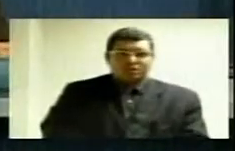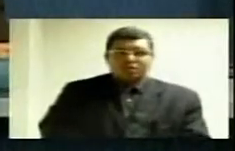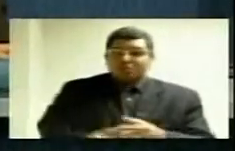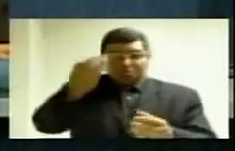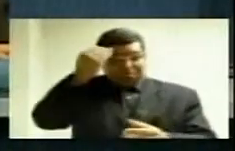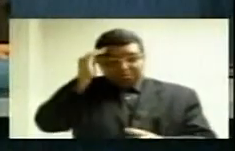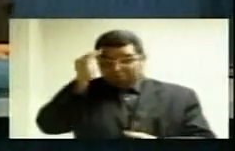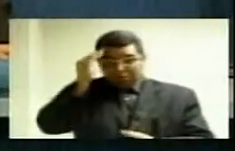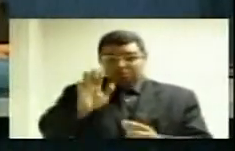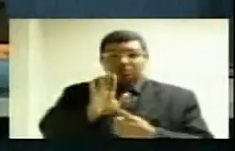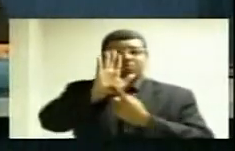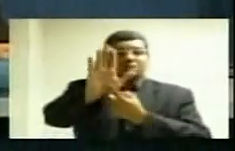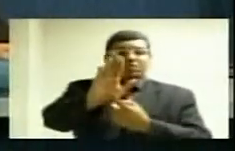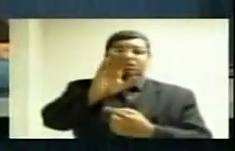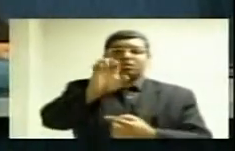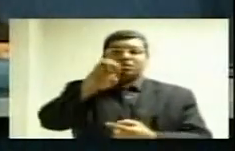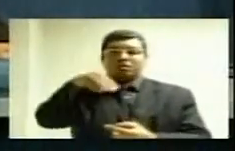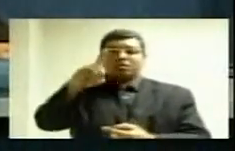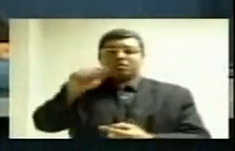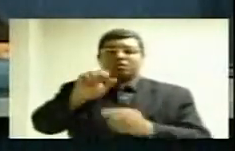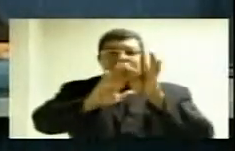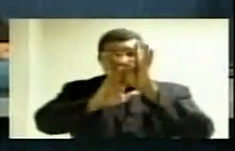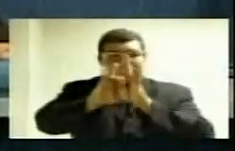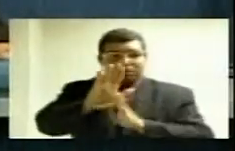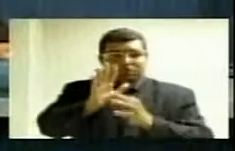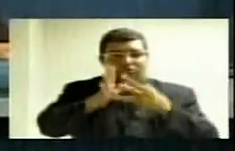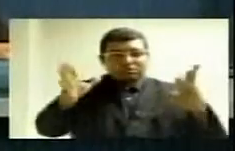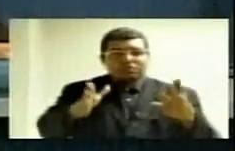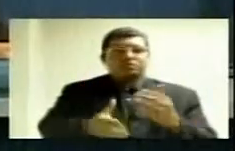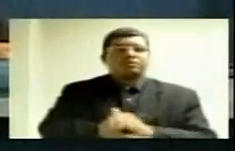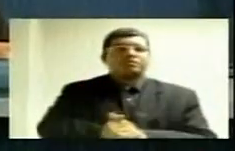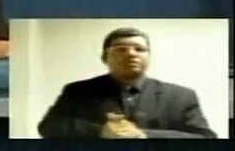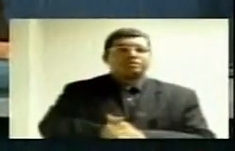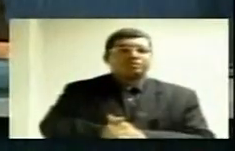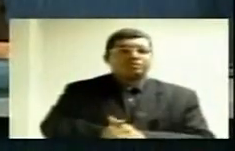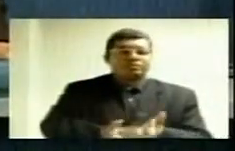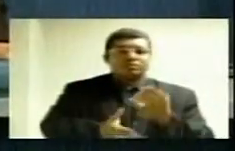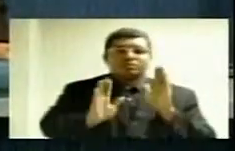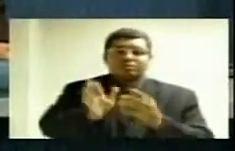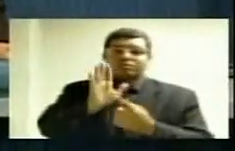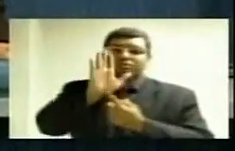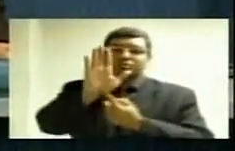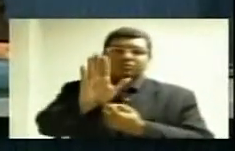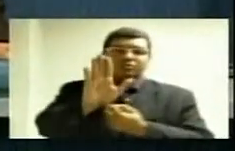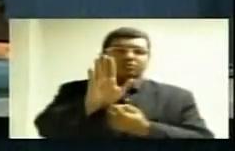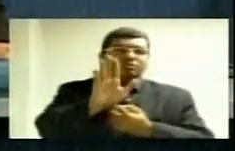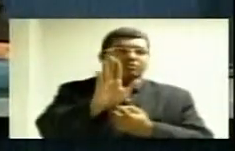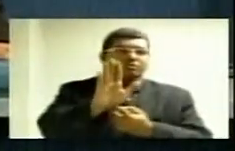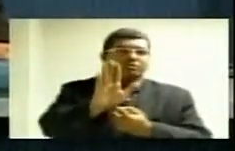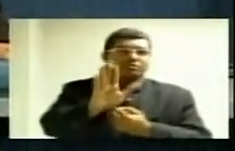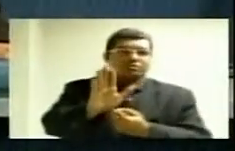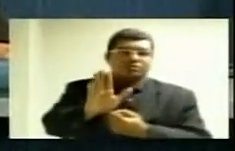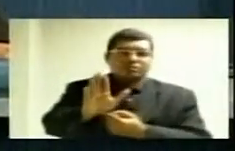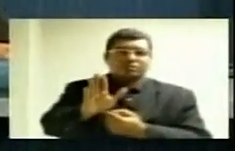inexplicável, apresentado uma emenda ao texto da prorrogação da Zona Franca, estabelecendo